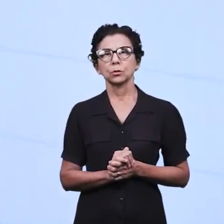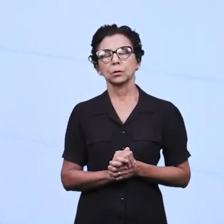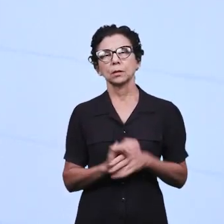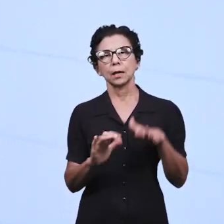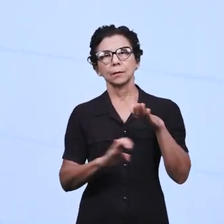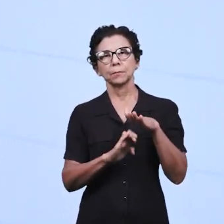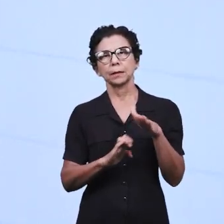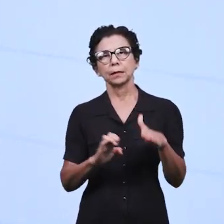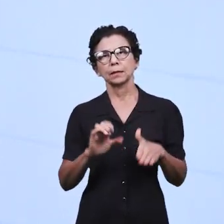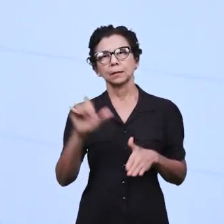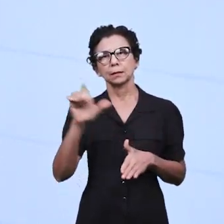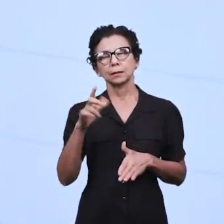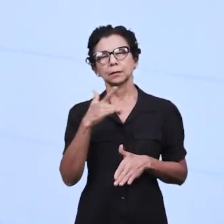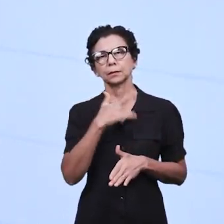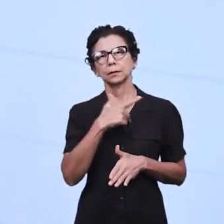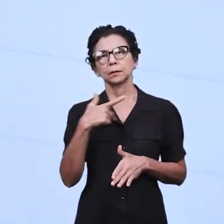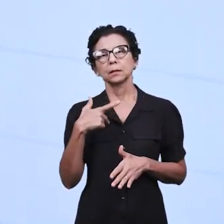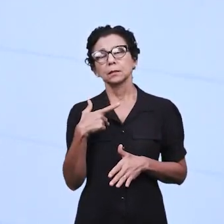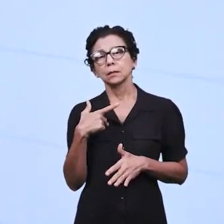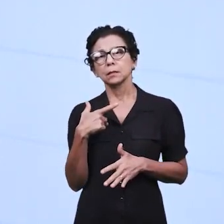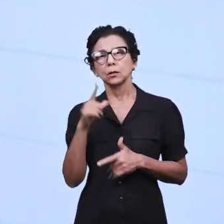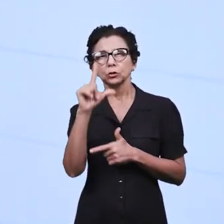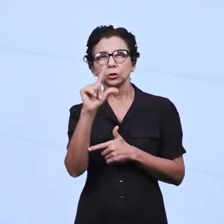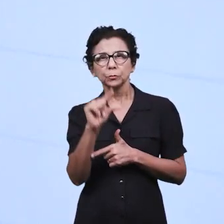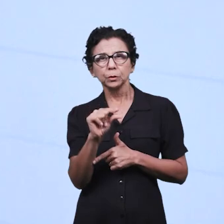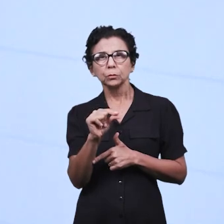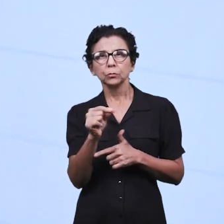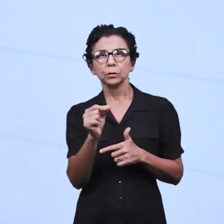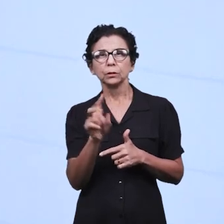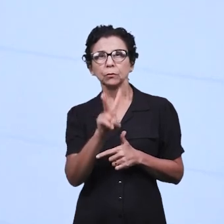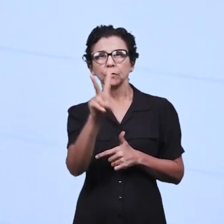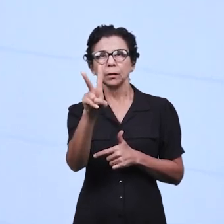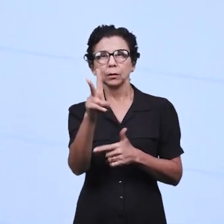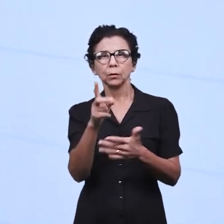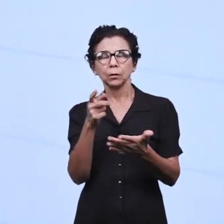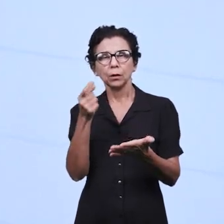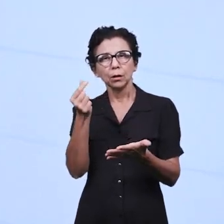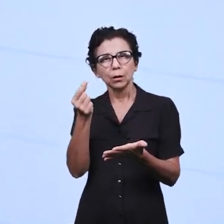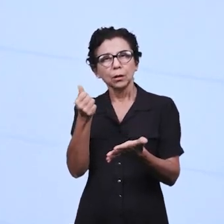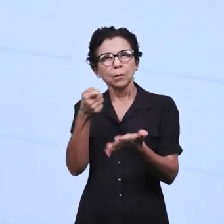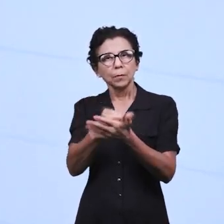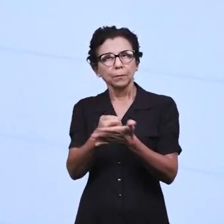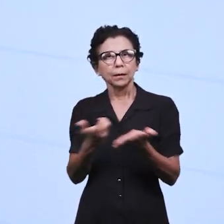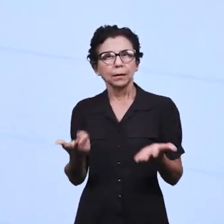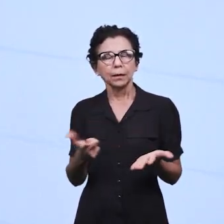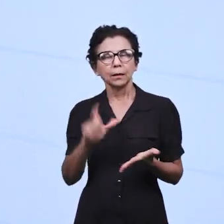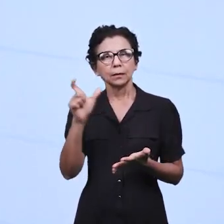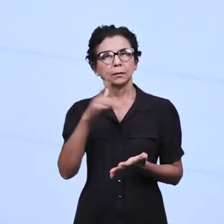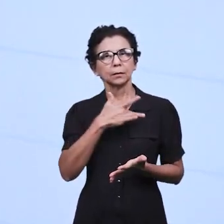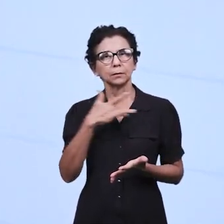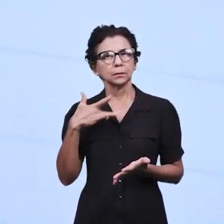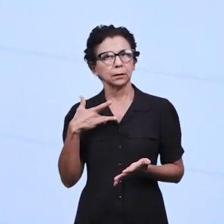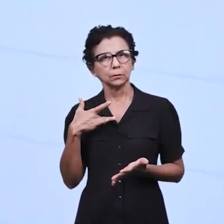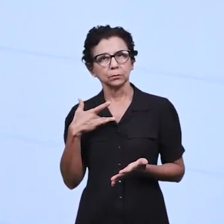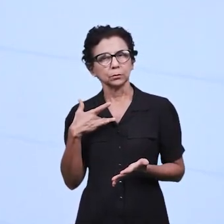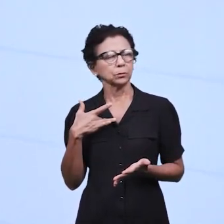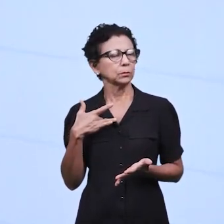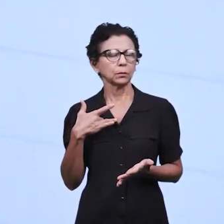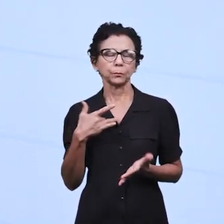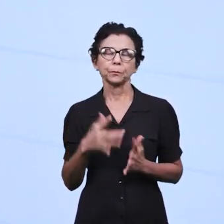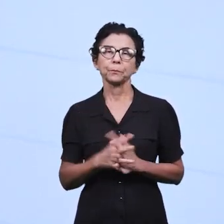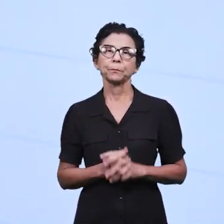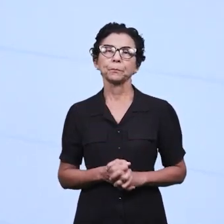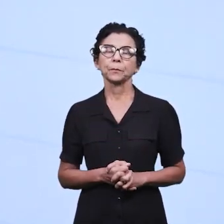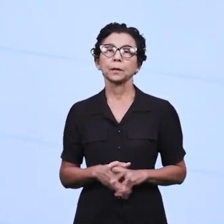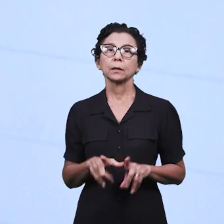de mensalidade, de valor de mensalidade por conta da doença grave. O que existe, doutor Rodrigo, existe assim,